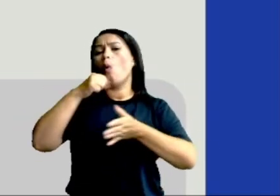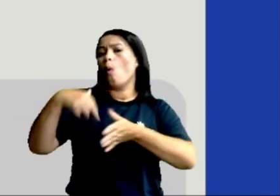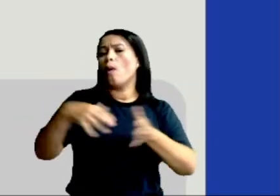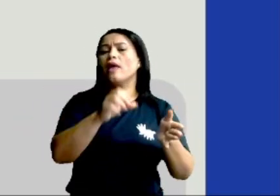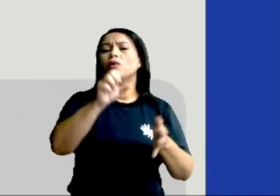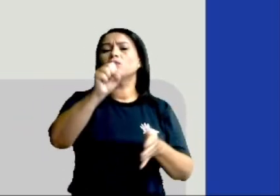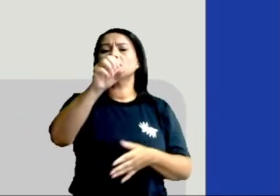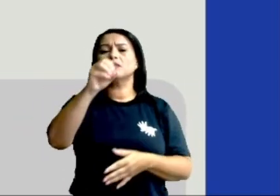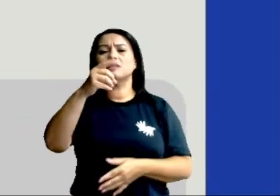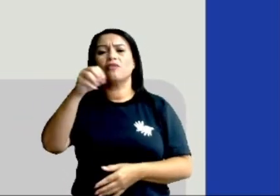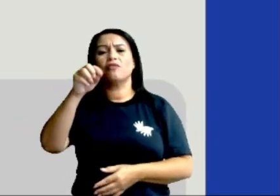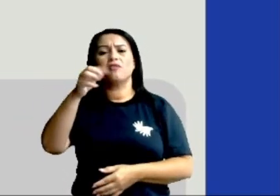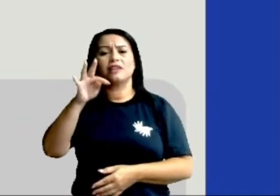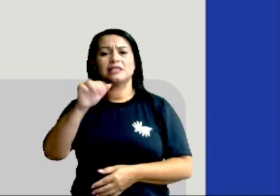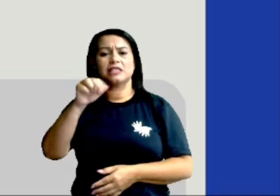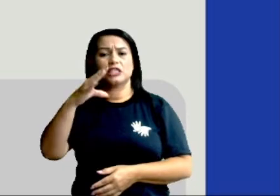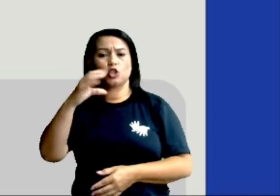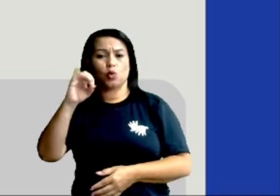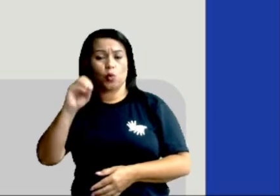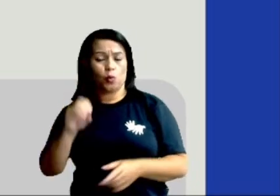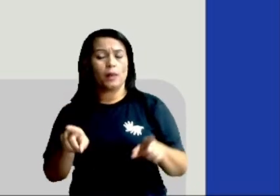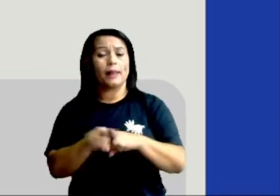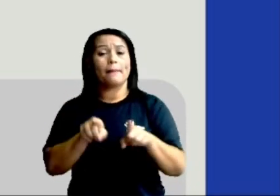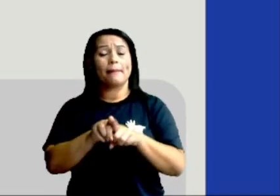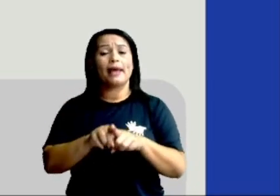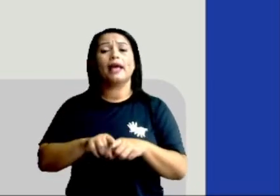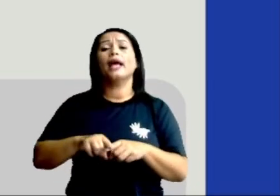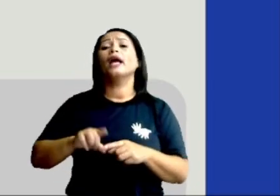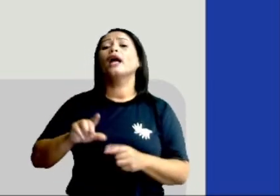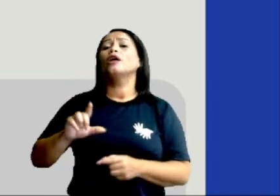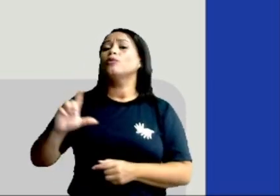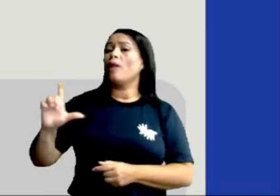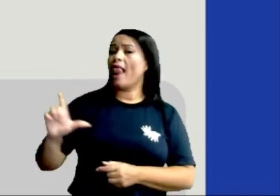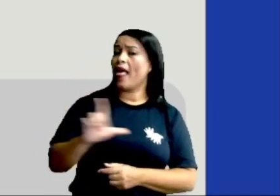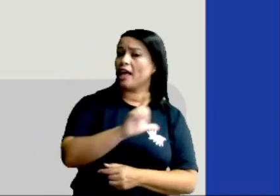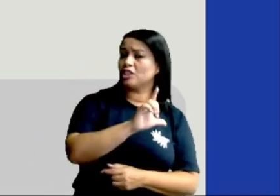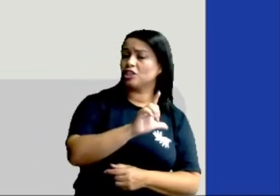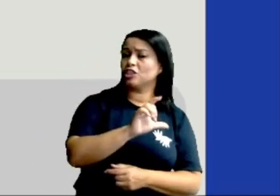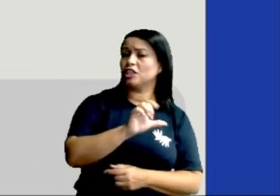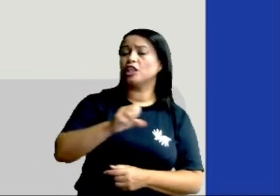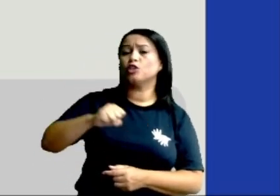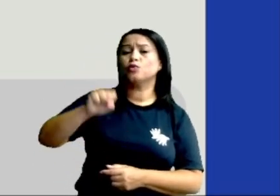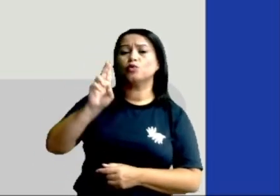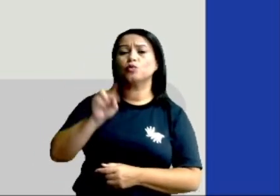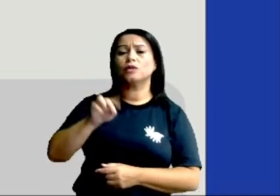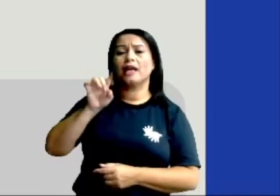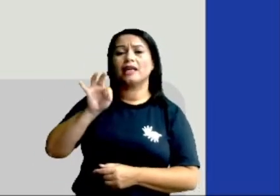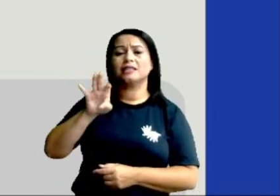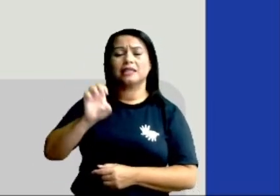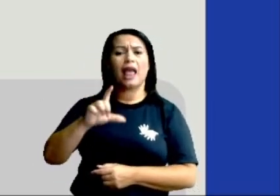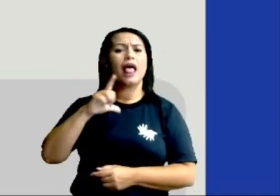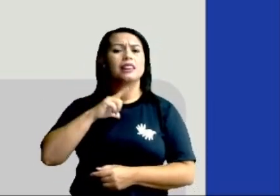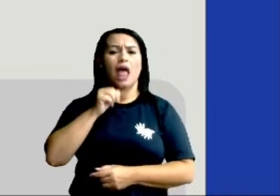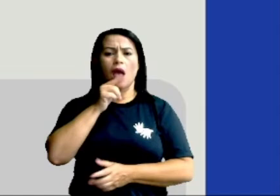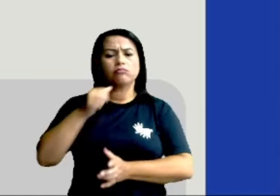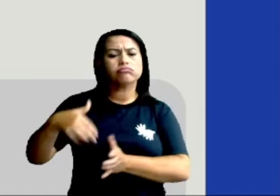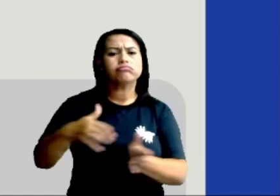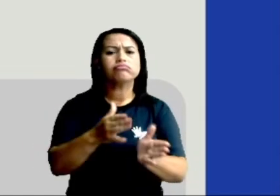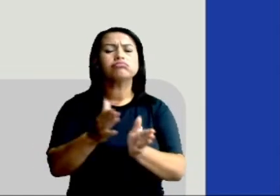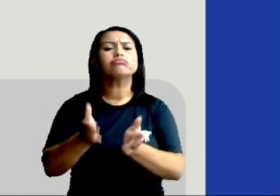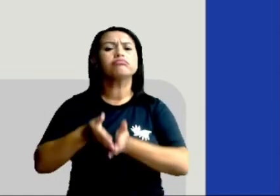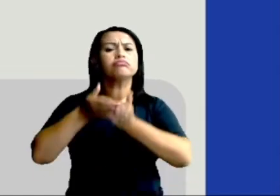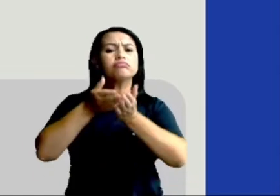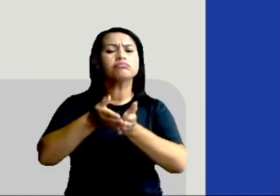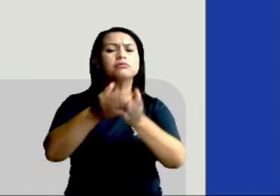de leste e do sudeste. Os rios da região têm a sua importância restrita à navegação, através